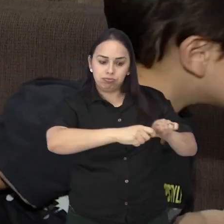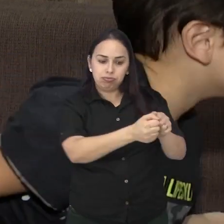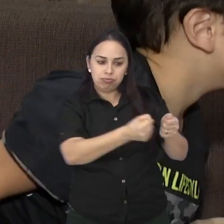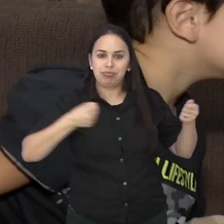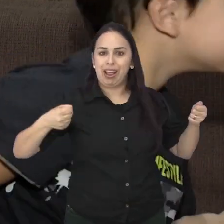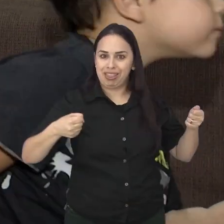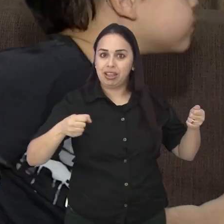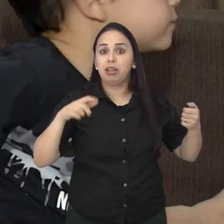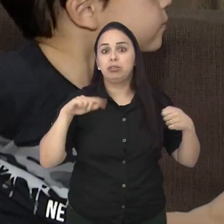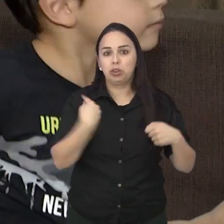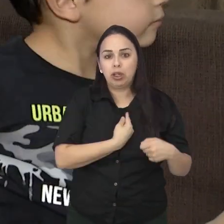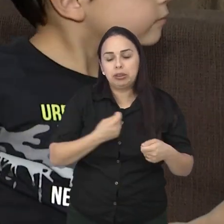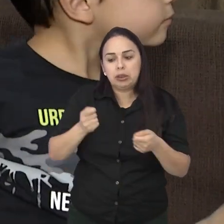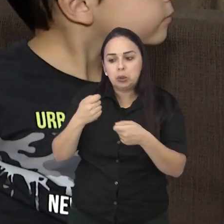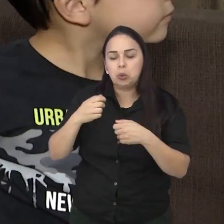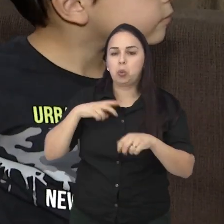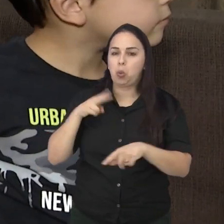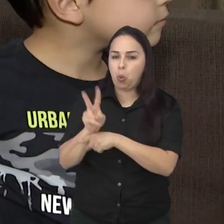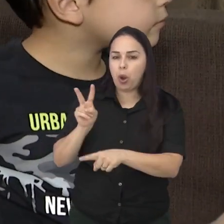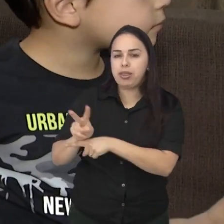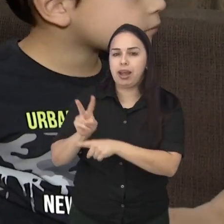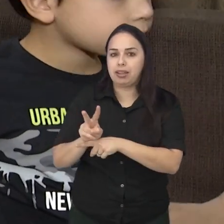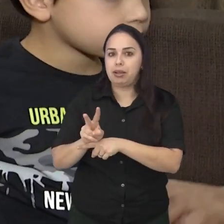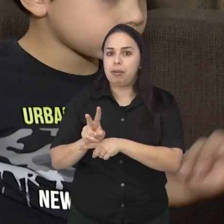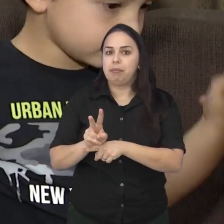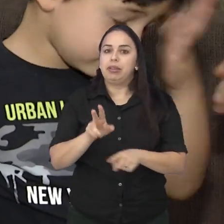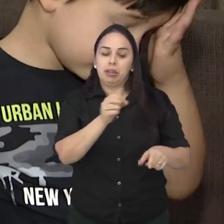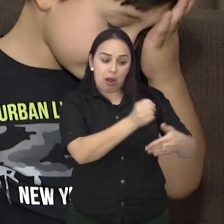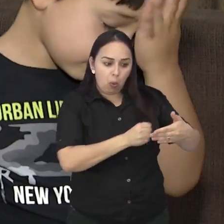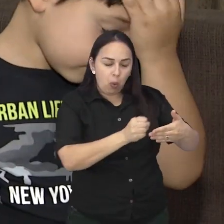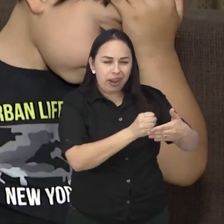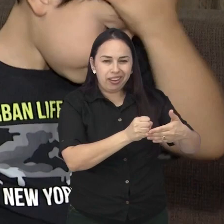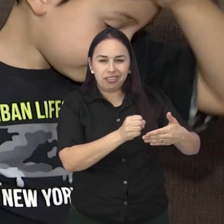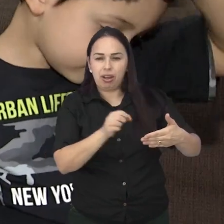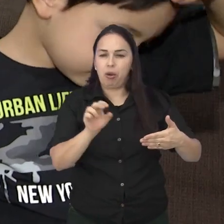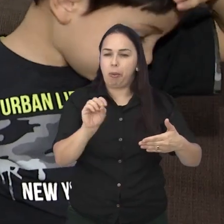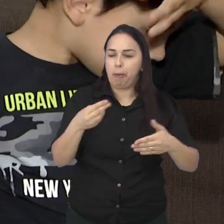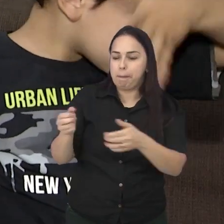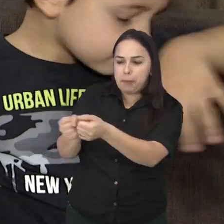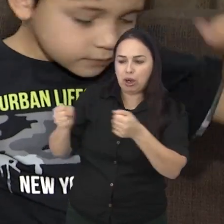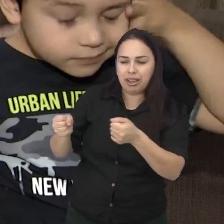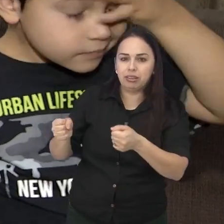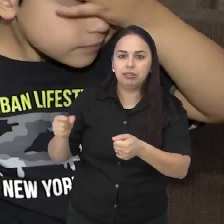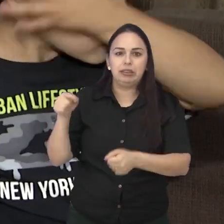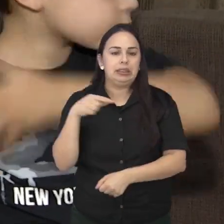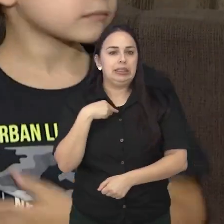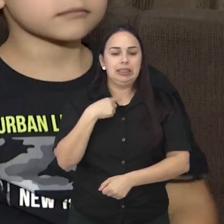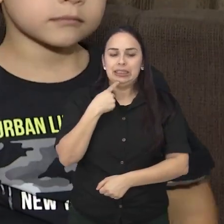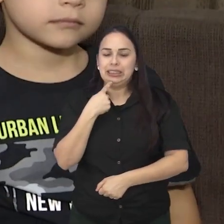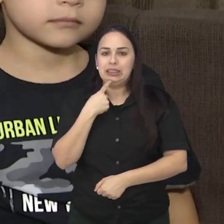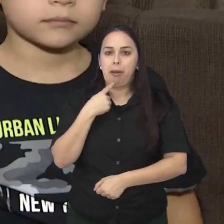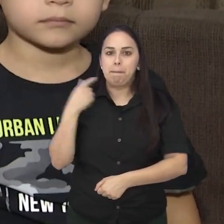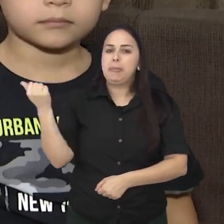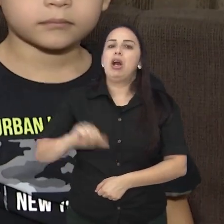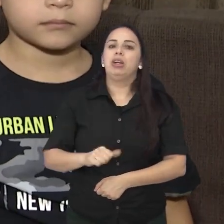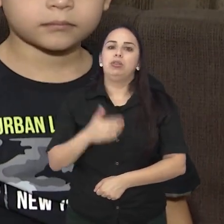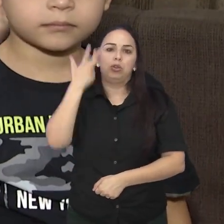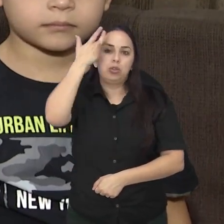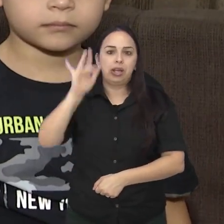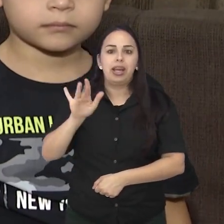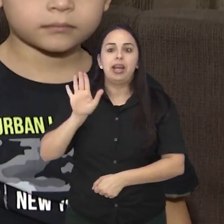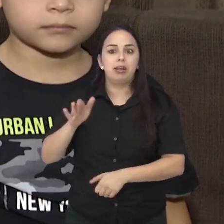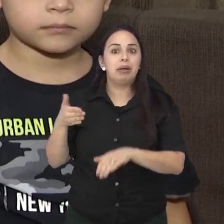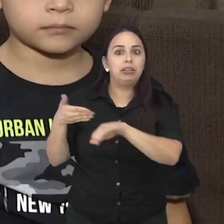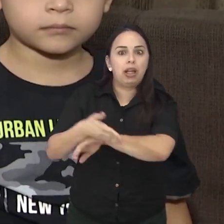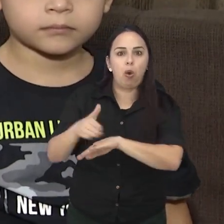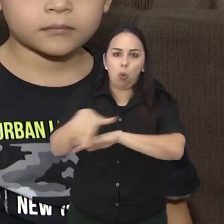portão. Então, assim, é um cuidado, é um dos maiores cuidados, que até além da cozinha, né? Eu não sei o que é pior, porque hoje em dia, né, tá tudo perigoso. E ele sair